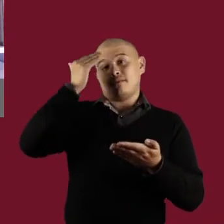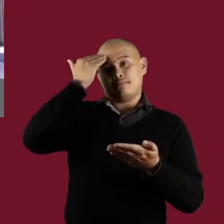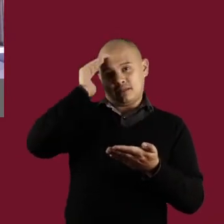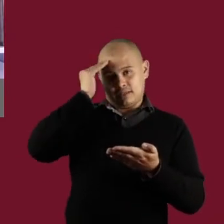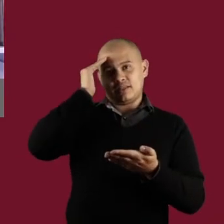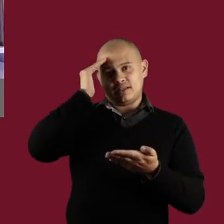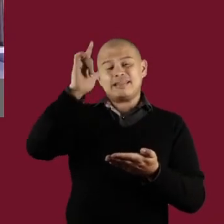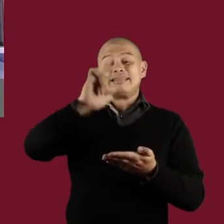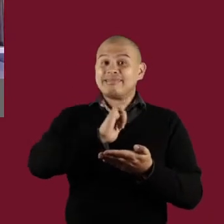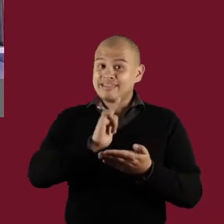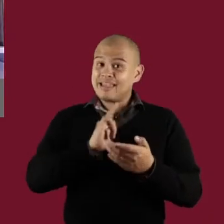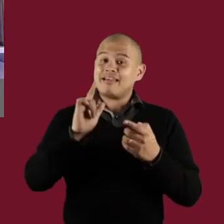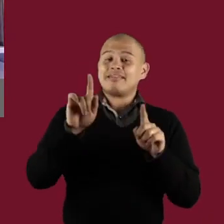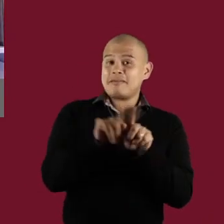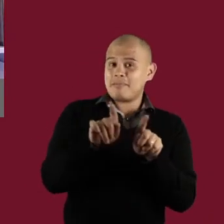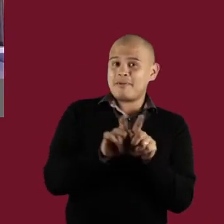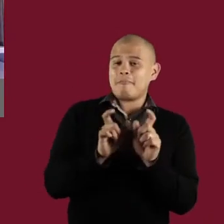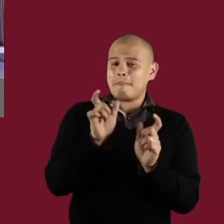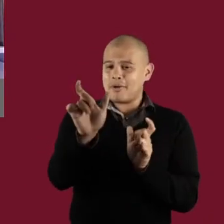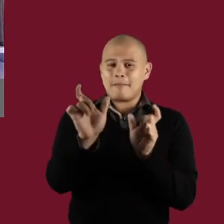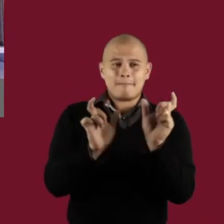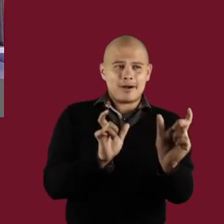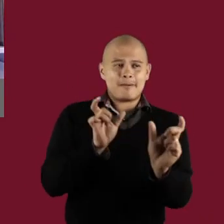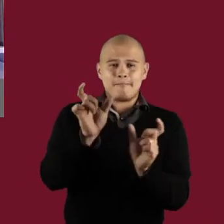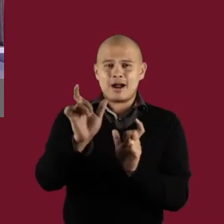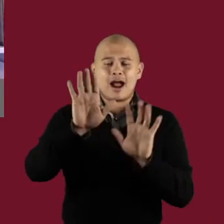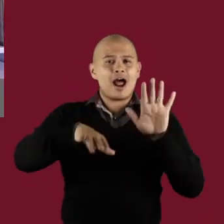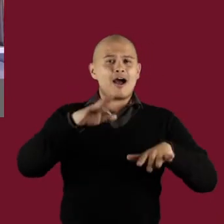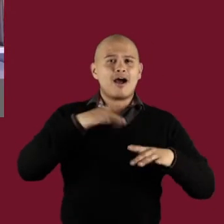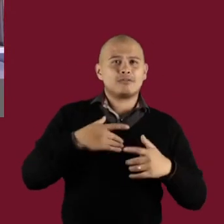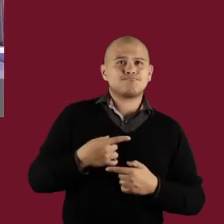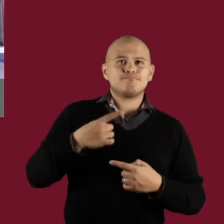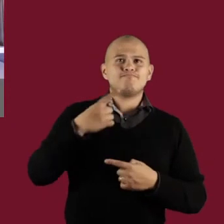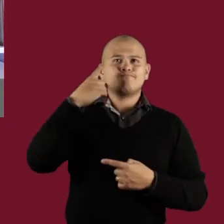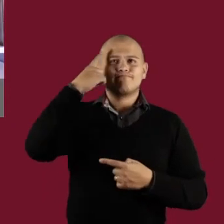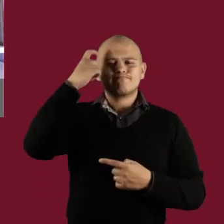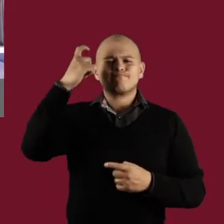inventam, não é? E Miyakoto é um dos grandes